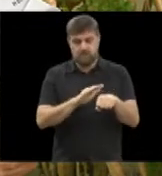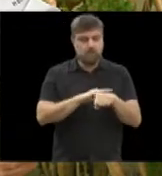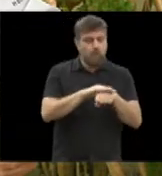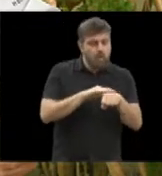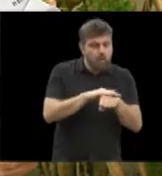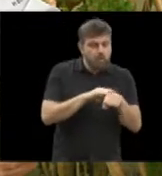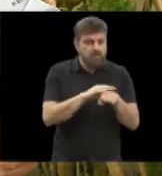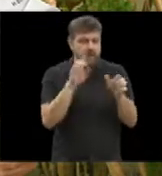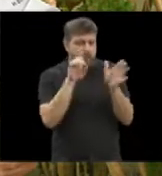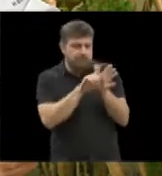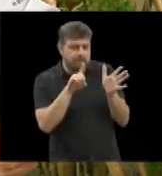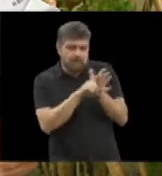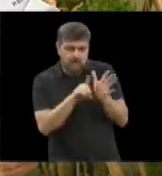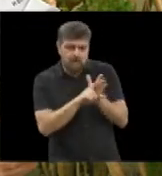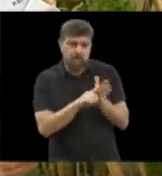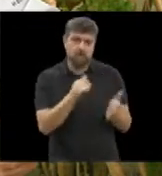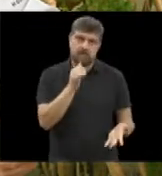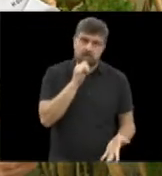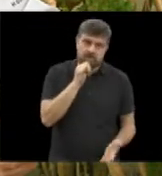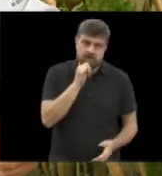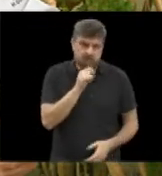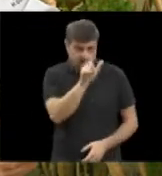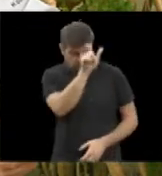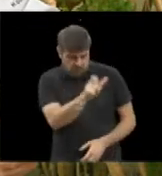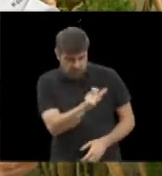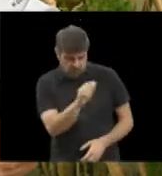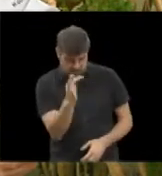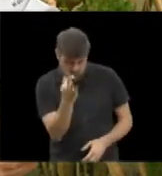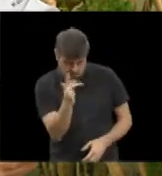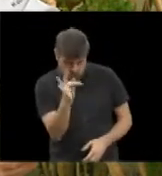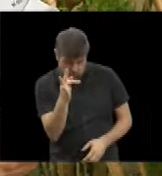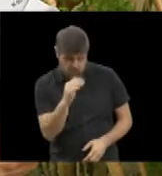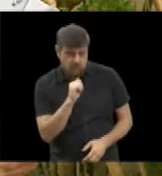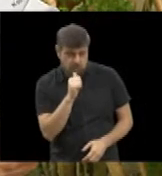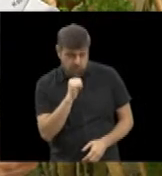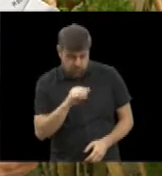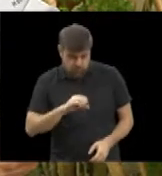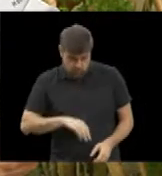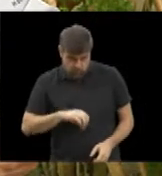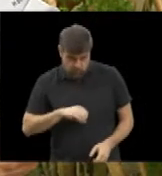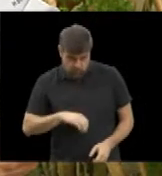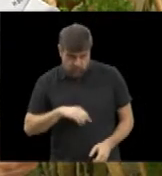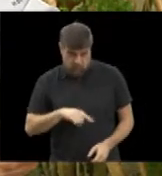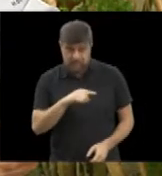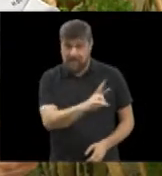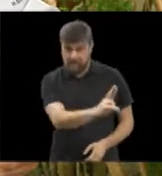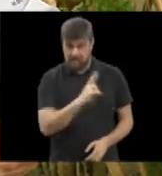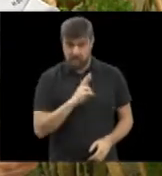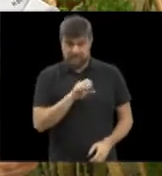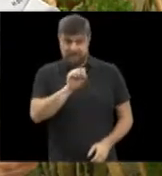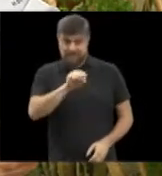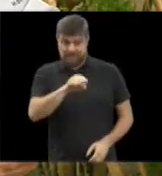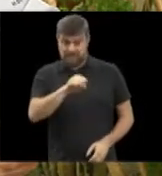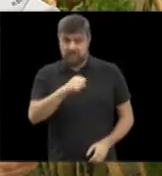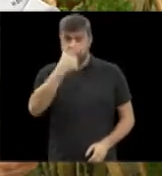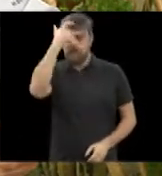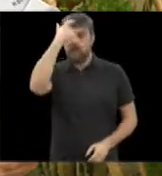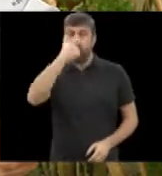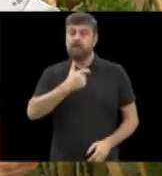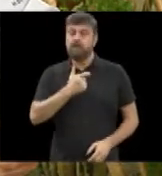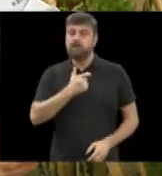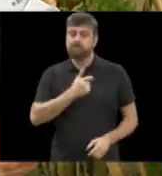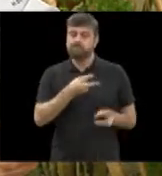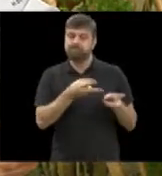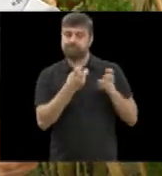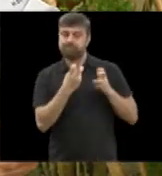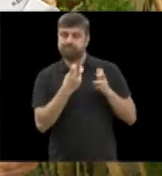você pergunta algumas coisas. Por exemplo, você tem dor quando você menstrua? Se ela disser que sim, você vai